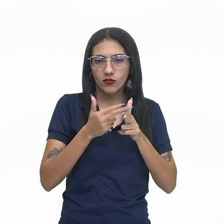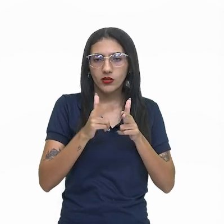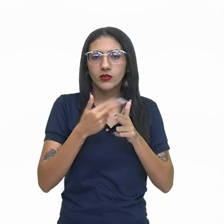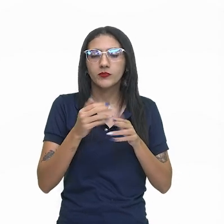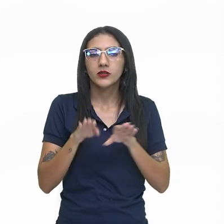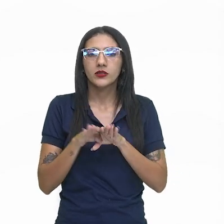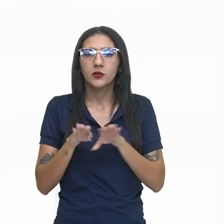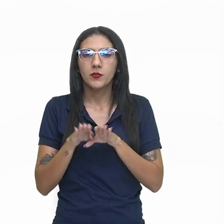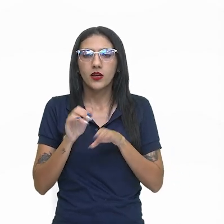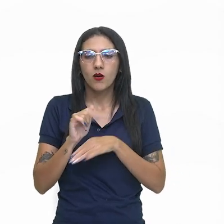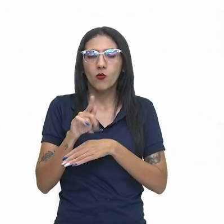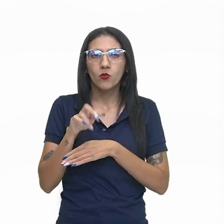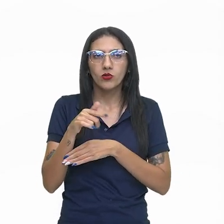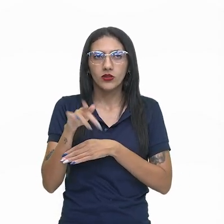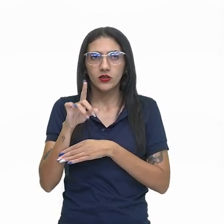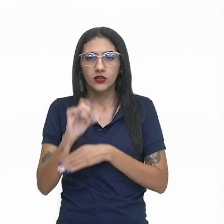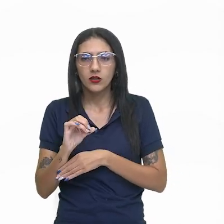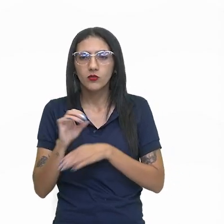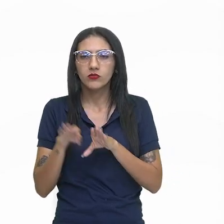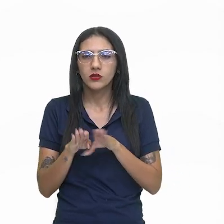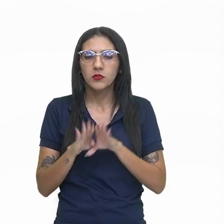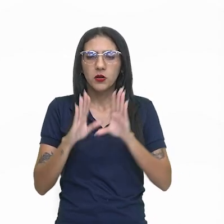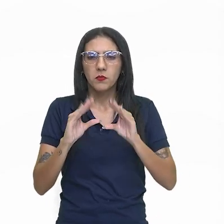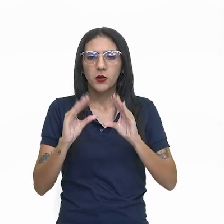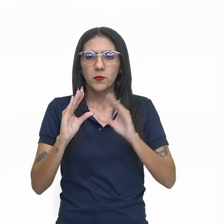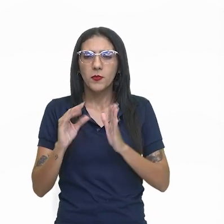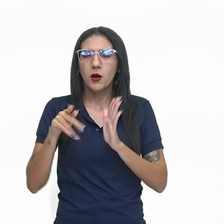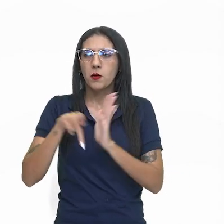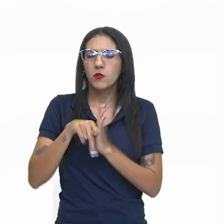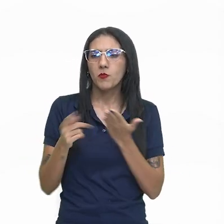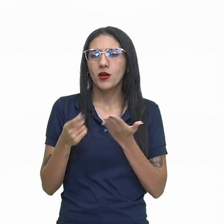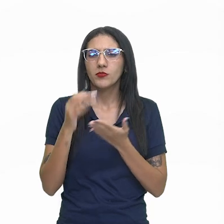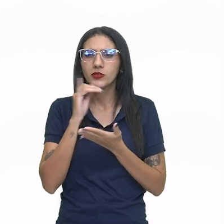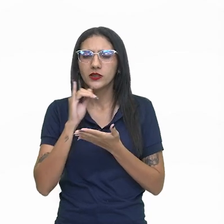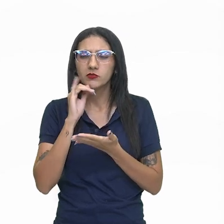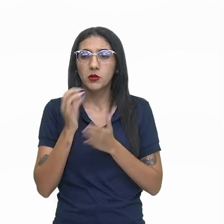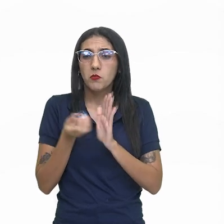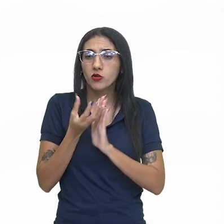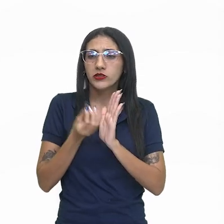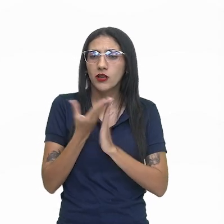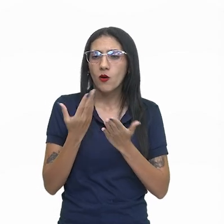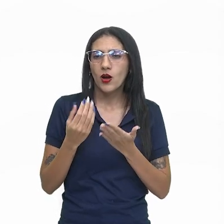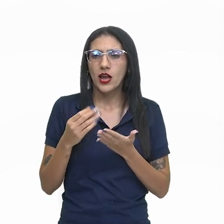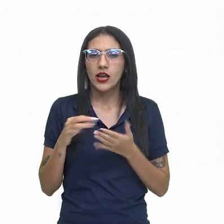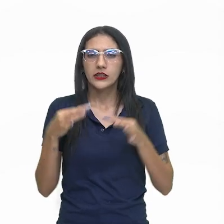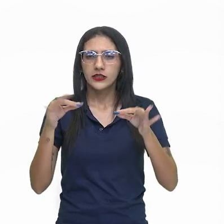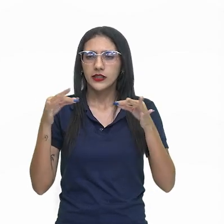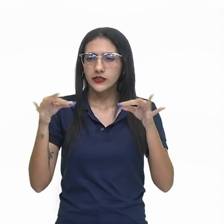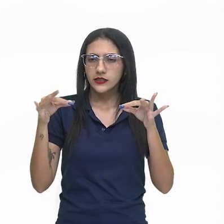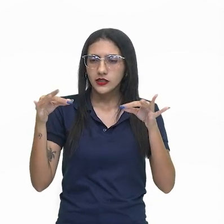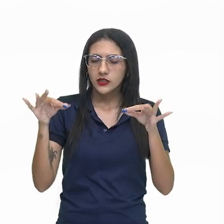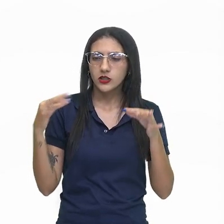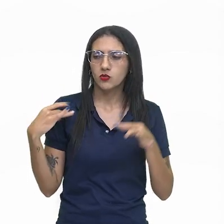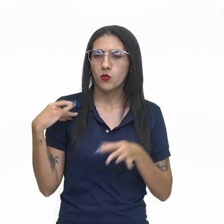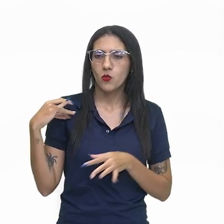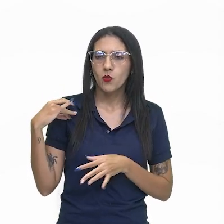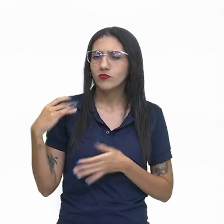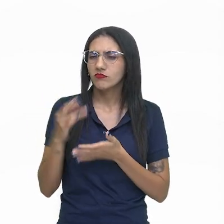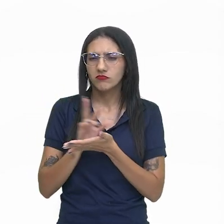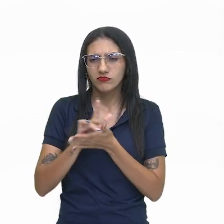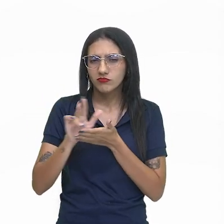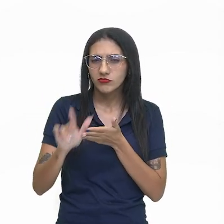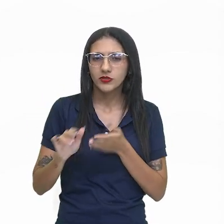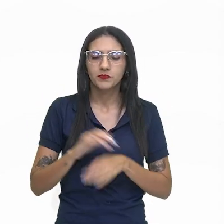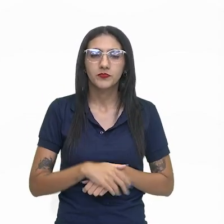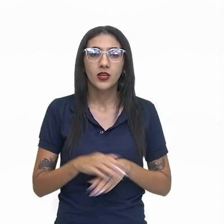O algodão também muito importante para a indústria têxtil, né? Para a produção ali de tecidos, né? De roupas, enfim.